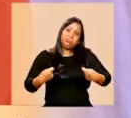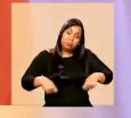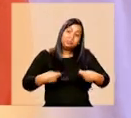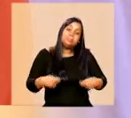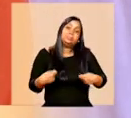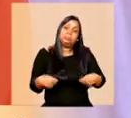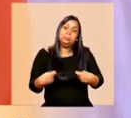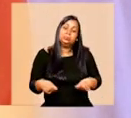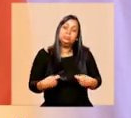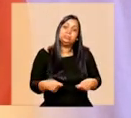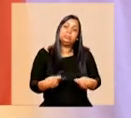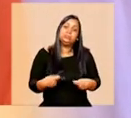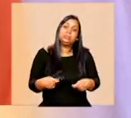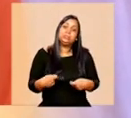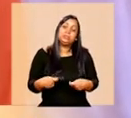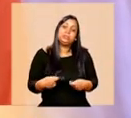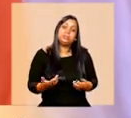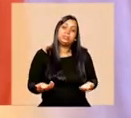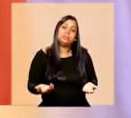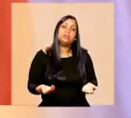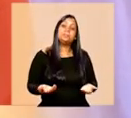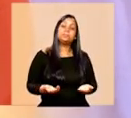E deve-se